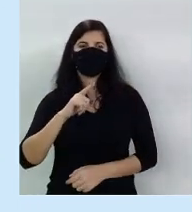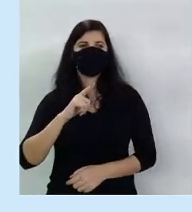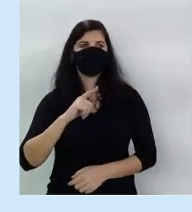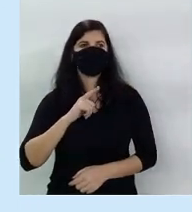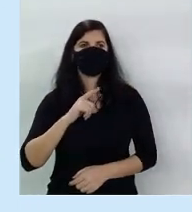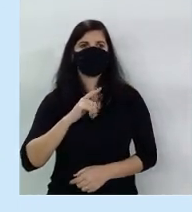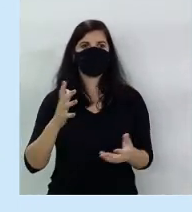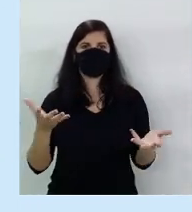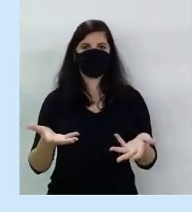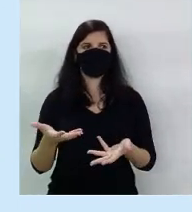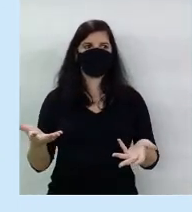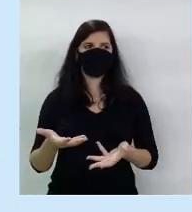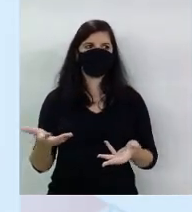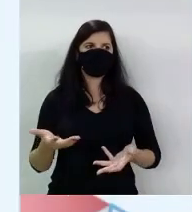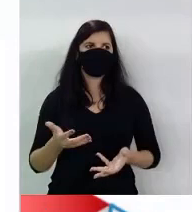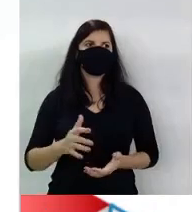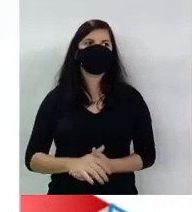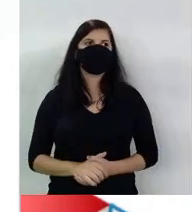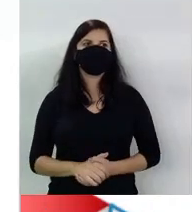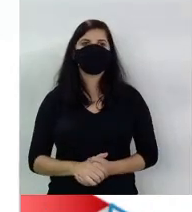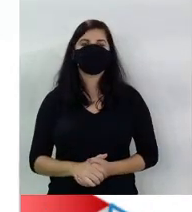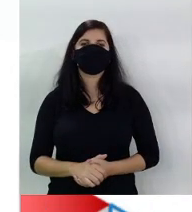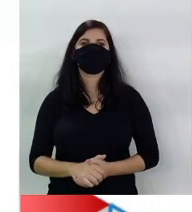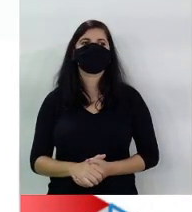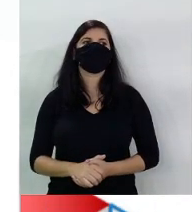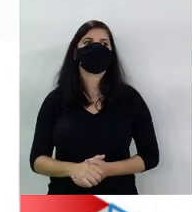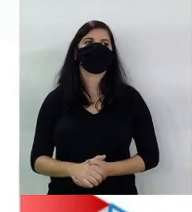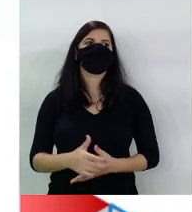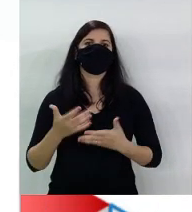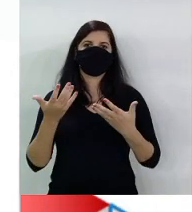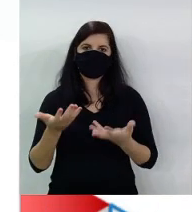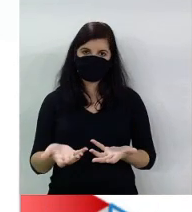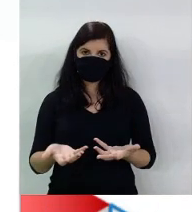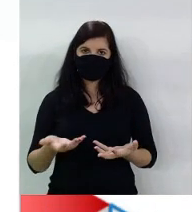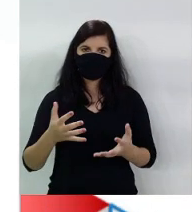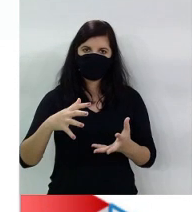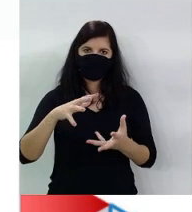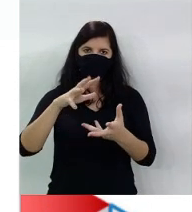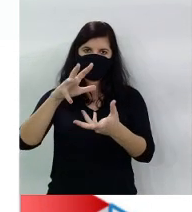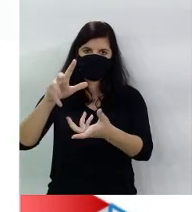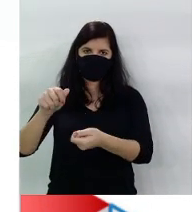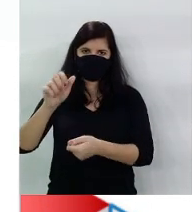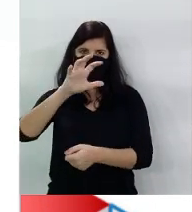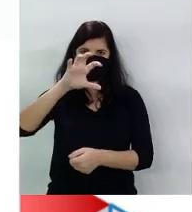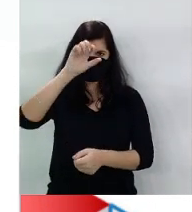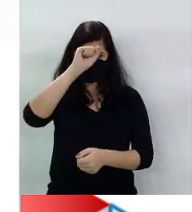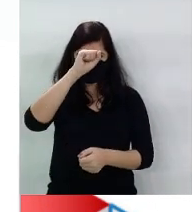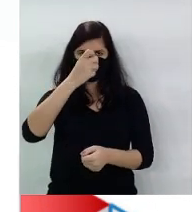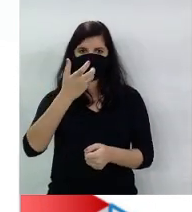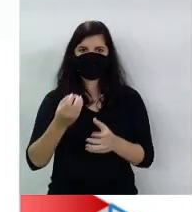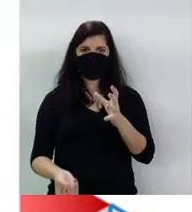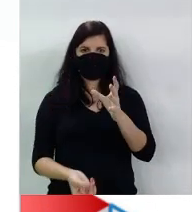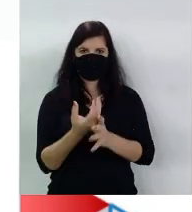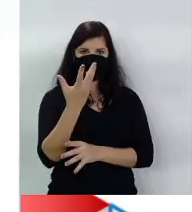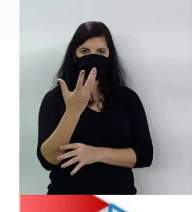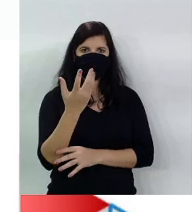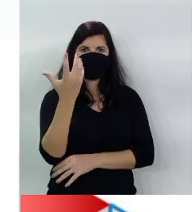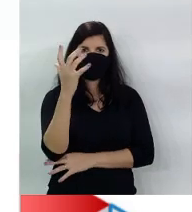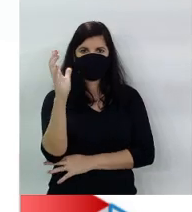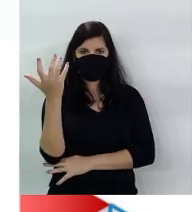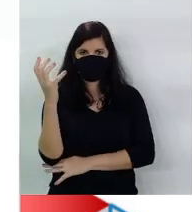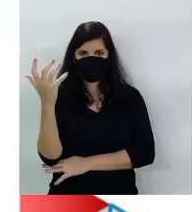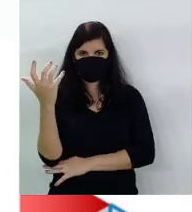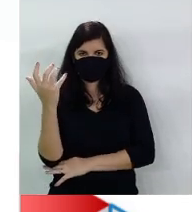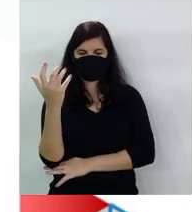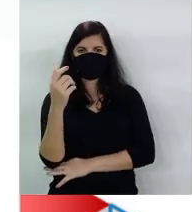seguinte questão, olhando ainda para a tela, nós temos, nesse âmbito, o mundo dos espíritos, construídos pela Jurema,